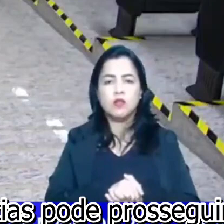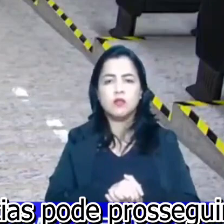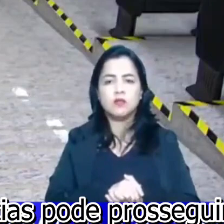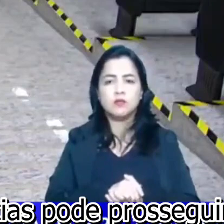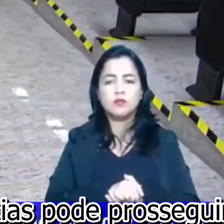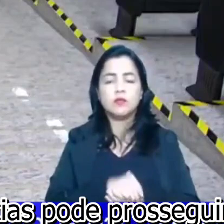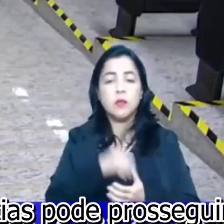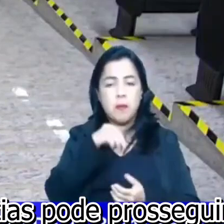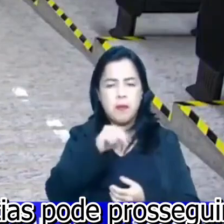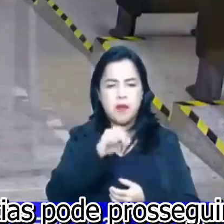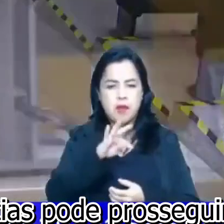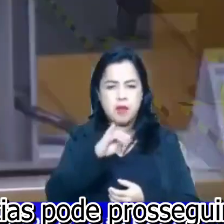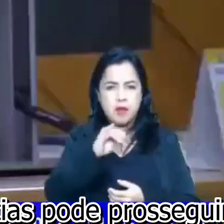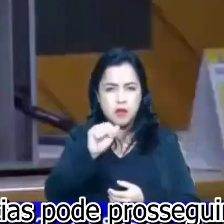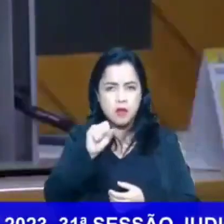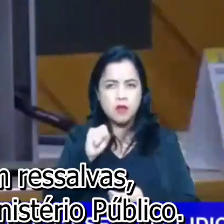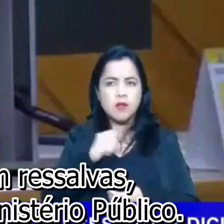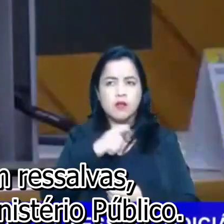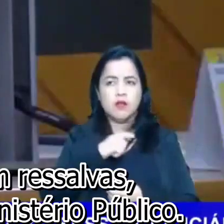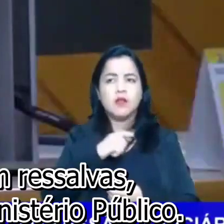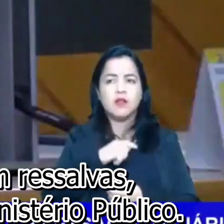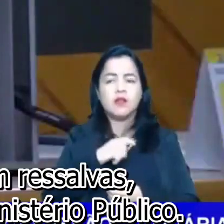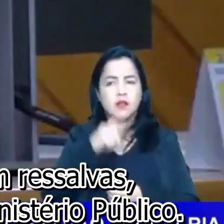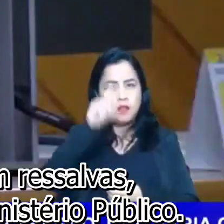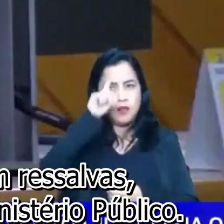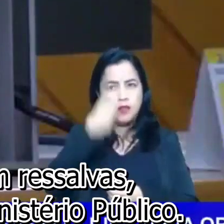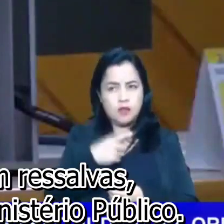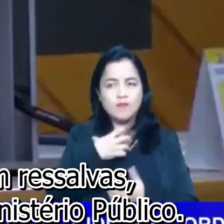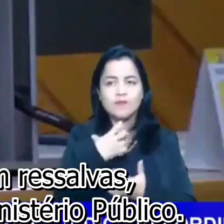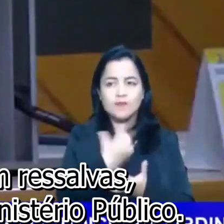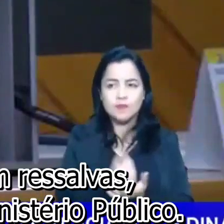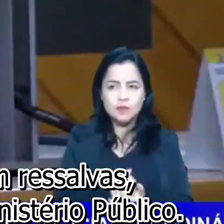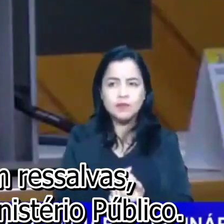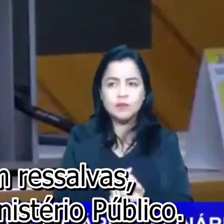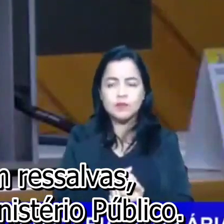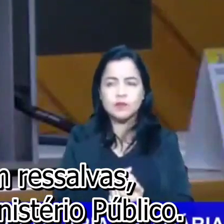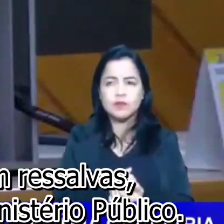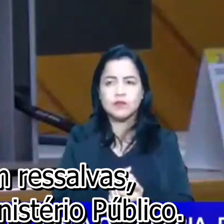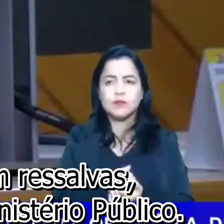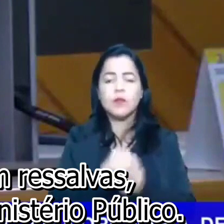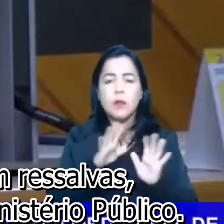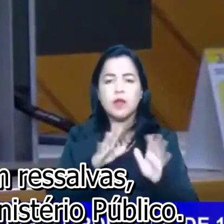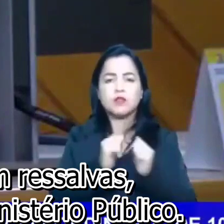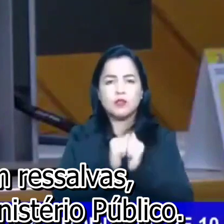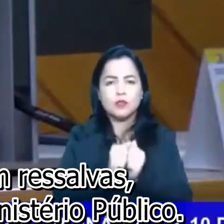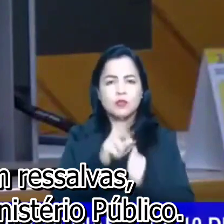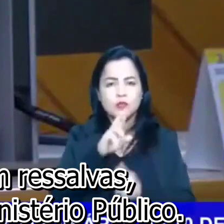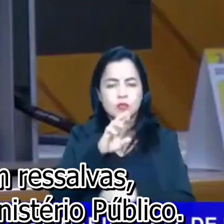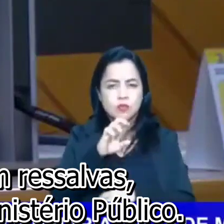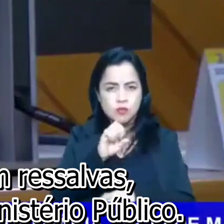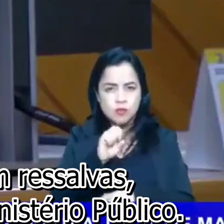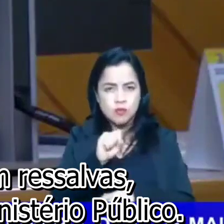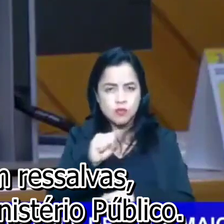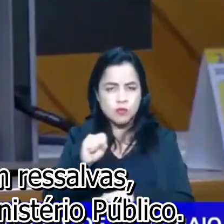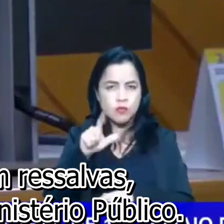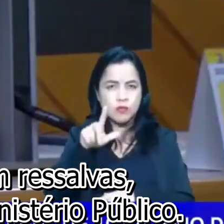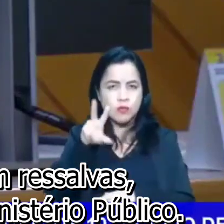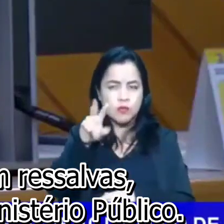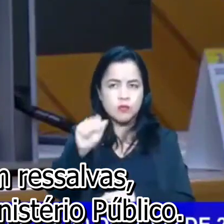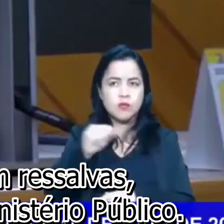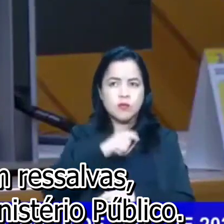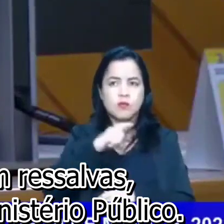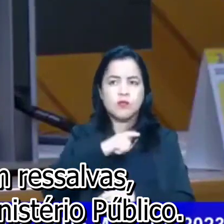Matias pode prosseguir. Então, a minha decisão é exatamente pela em aprovação. Sua mesa, desembargador Matias com ressalvas, Neto. Conforme sugeriu